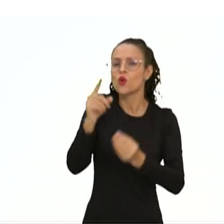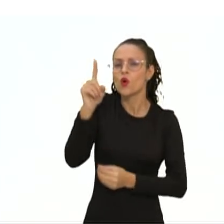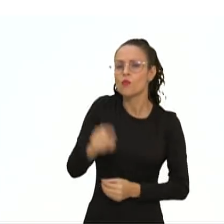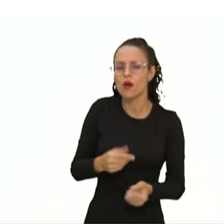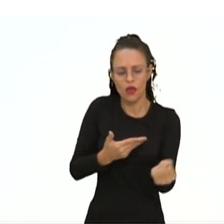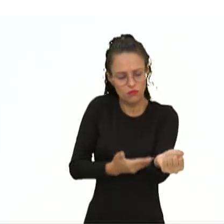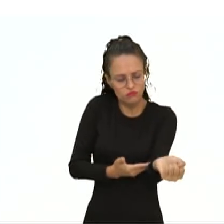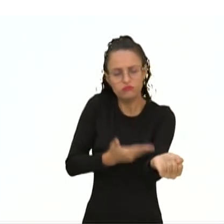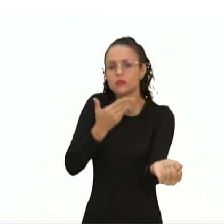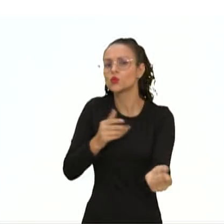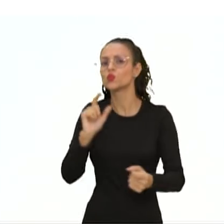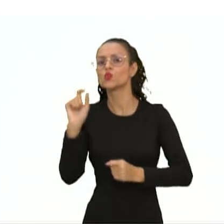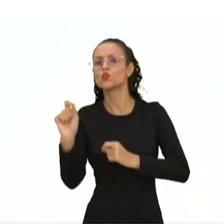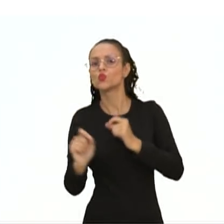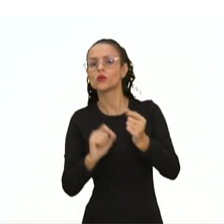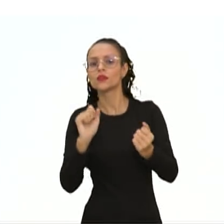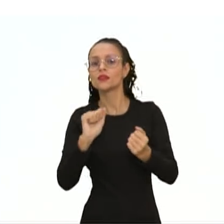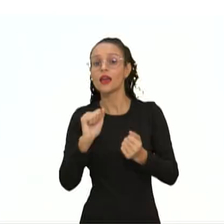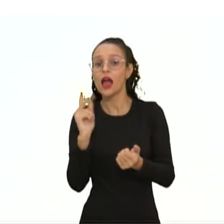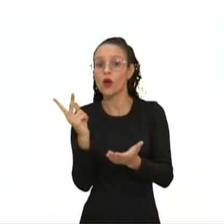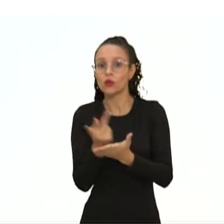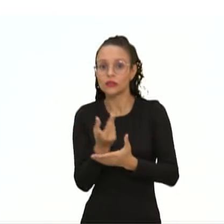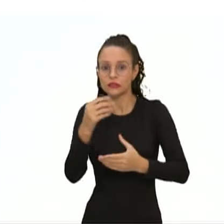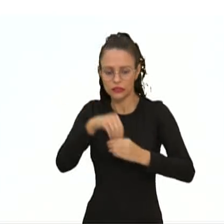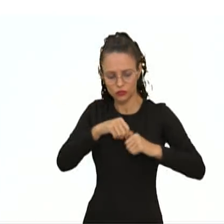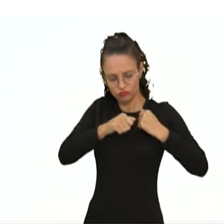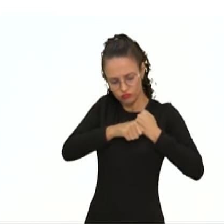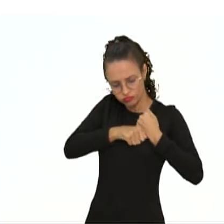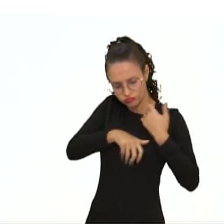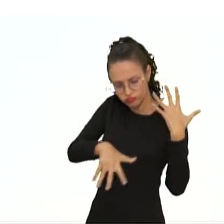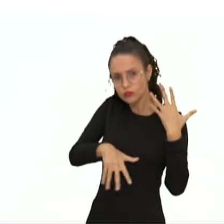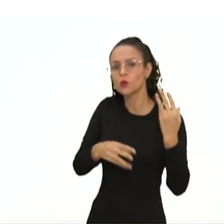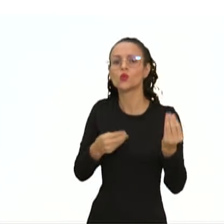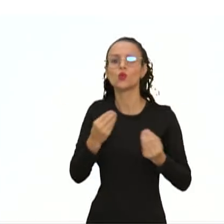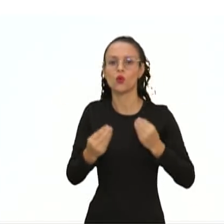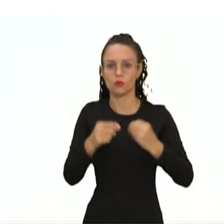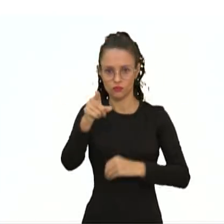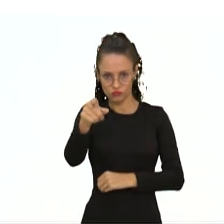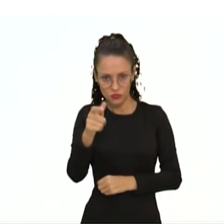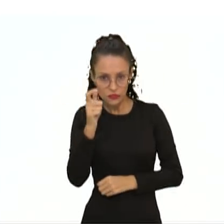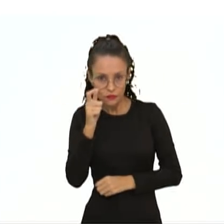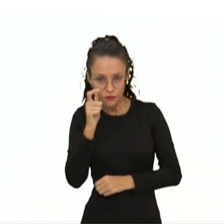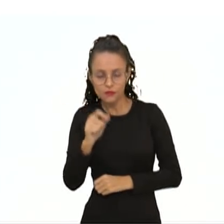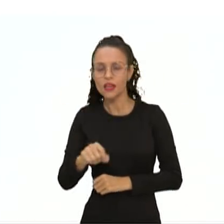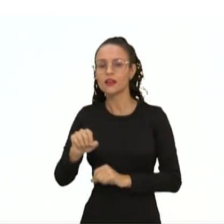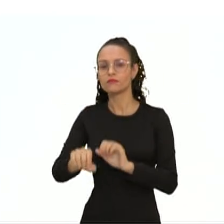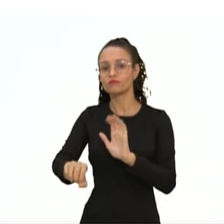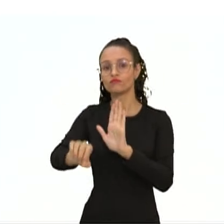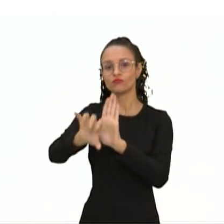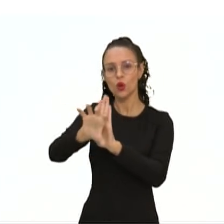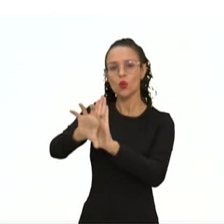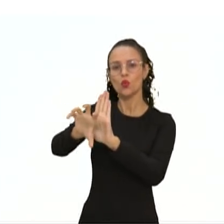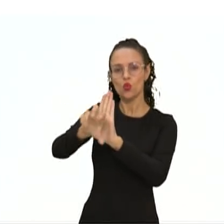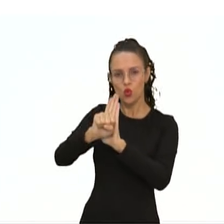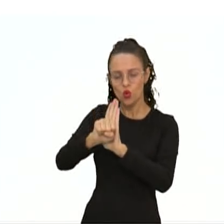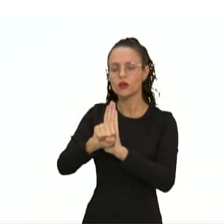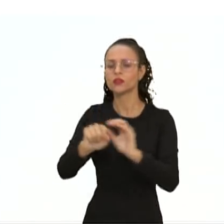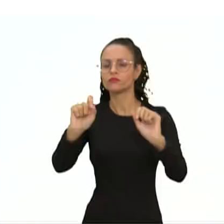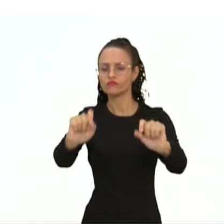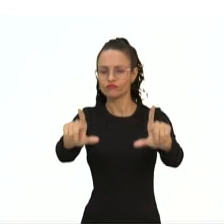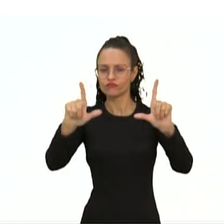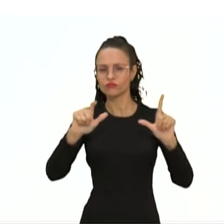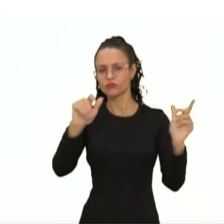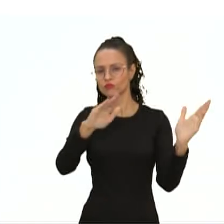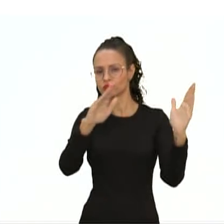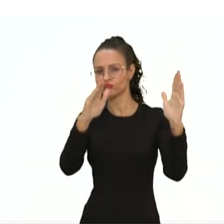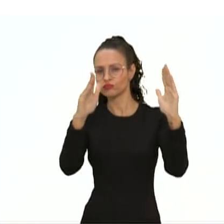ela causa na artéria. Então, depois dá uma conferida, acessa aí o QR Code que você vai conseguir acompanhar toda